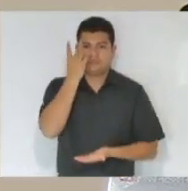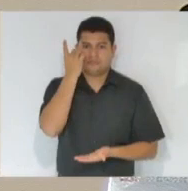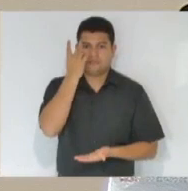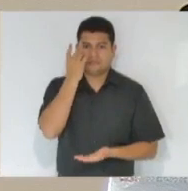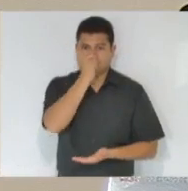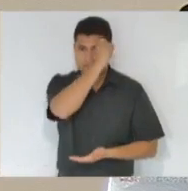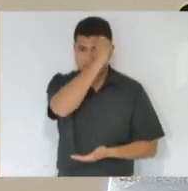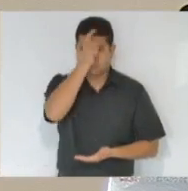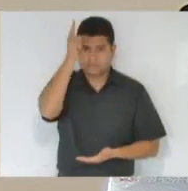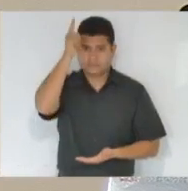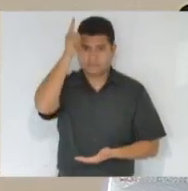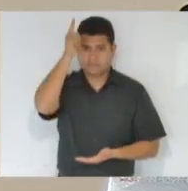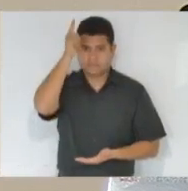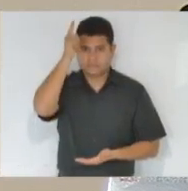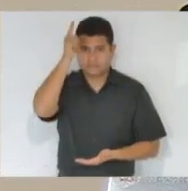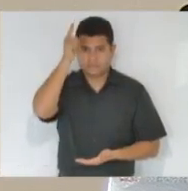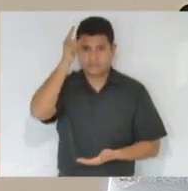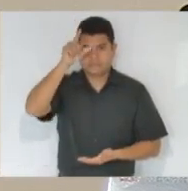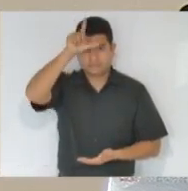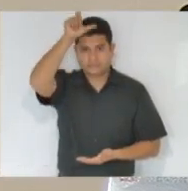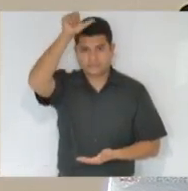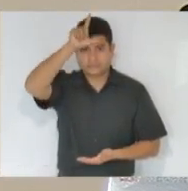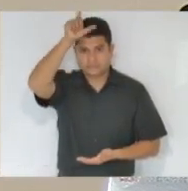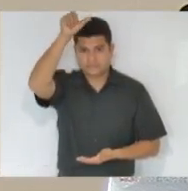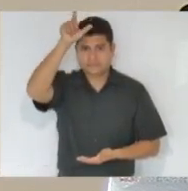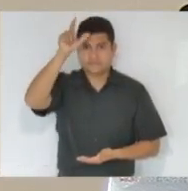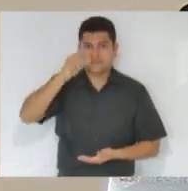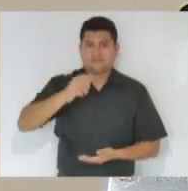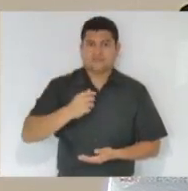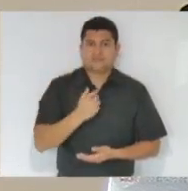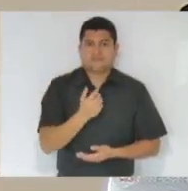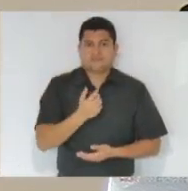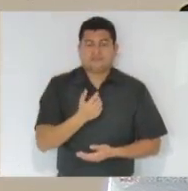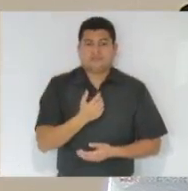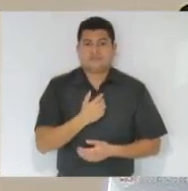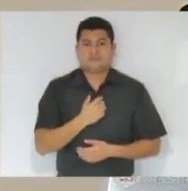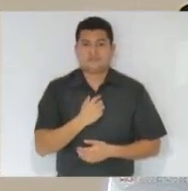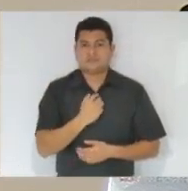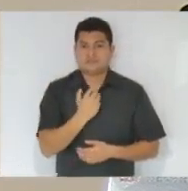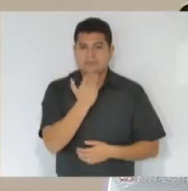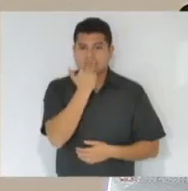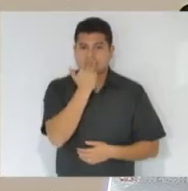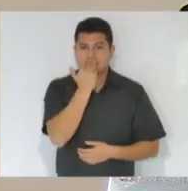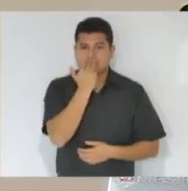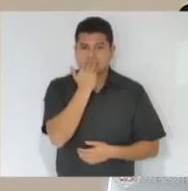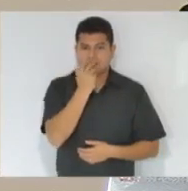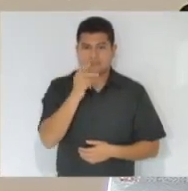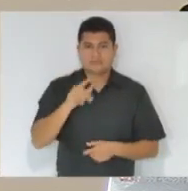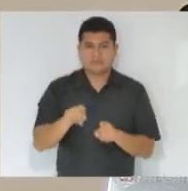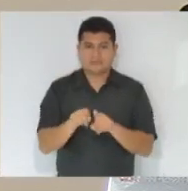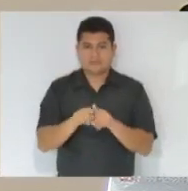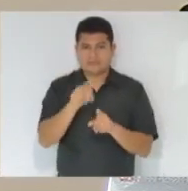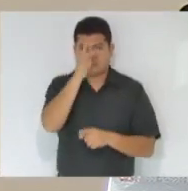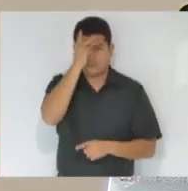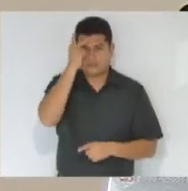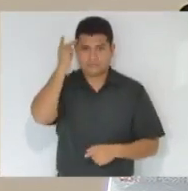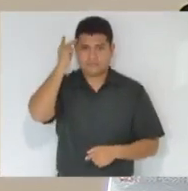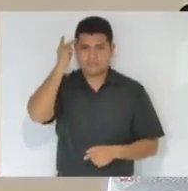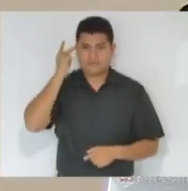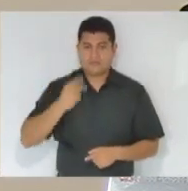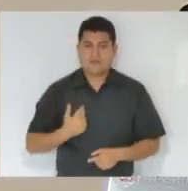Altair Silva, Sargento Lima, Moacir Sopelsa e a senhora deputada Paulinha. Ordem do